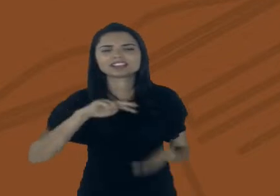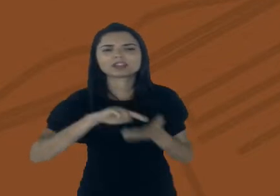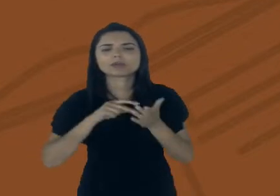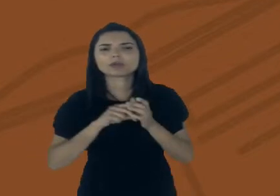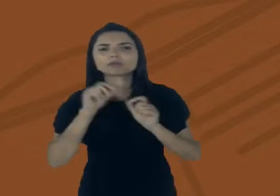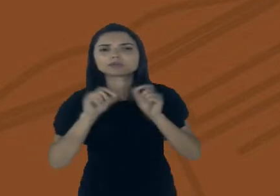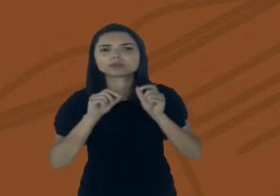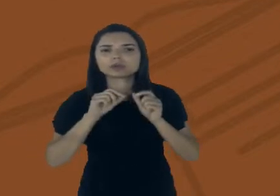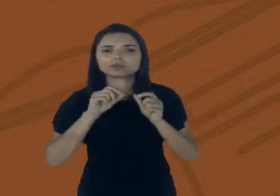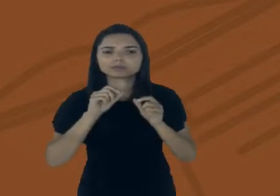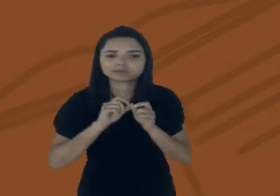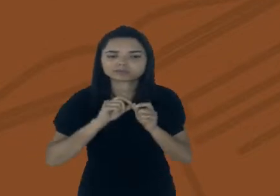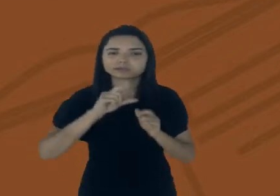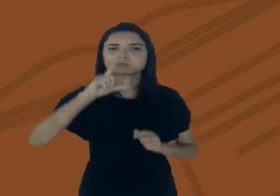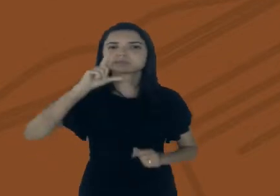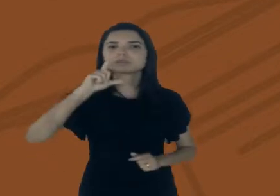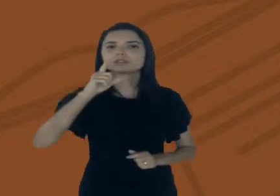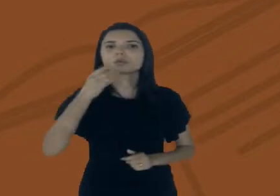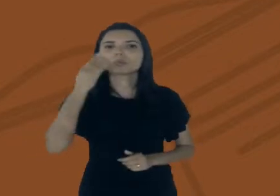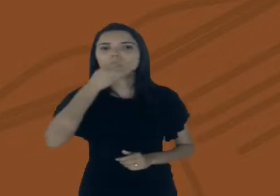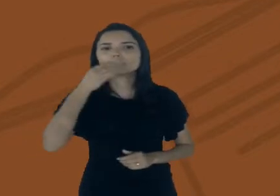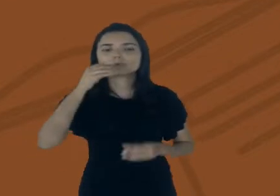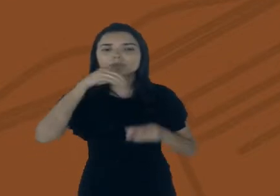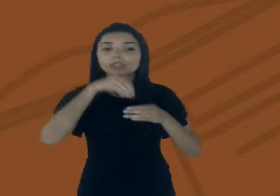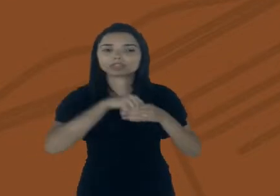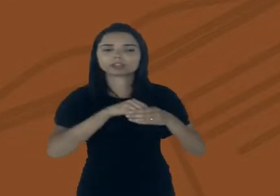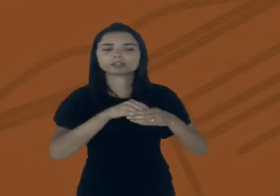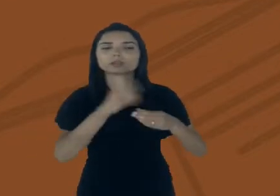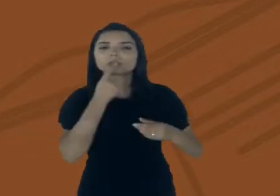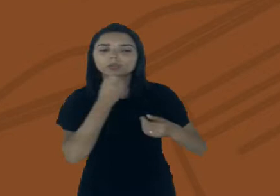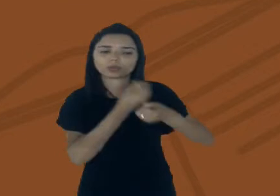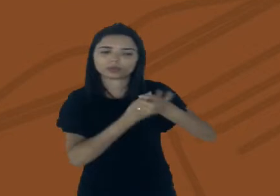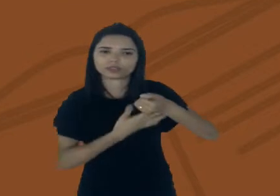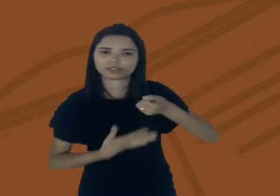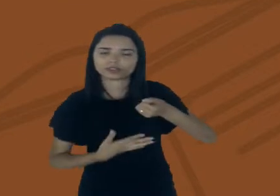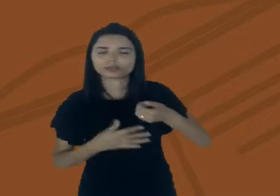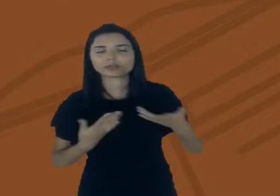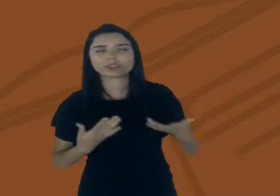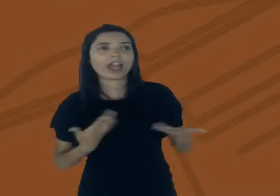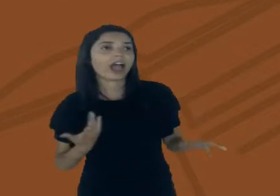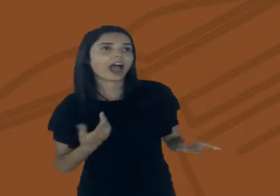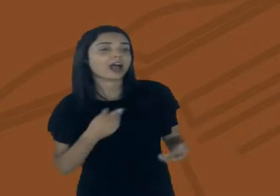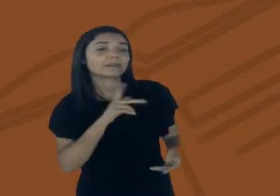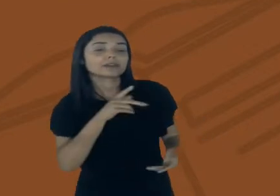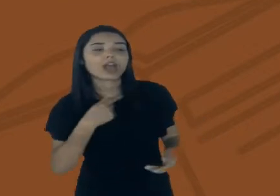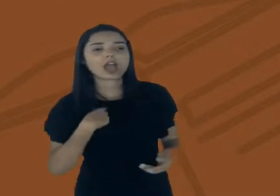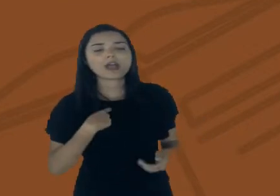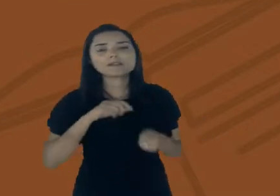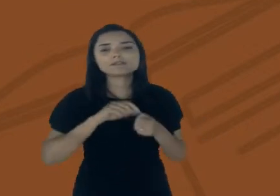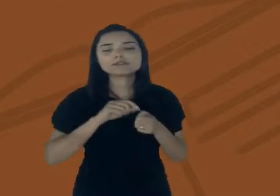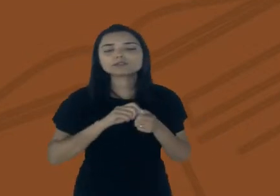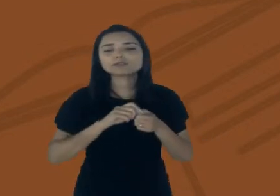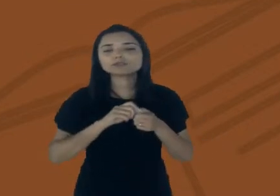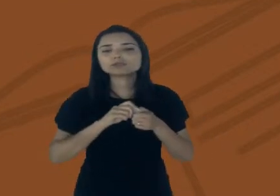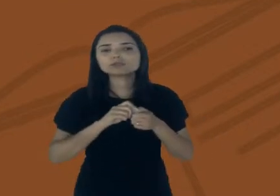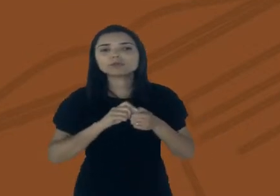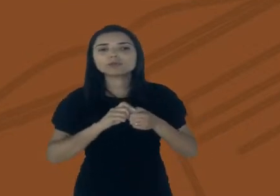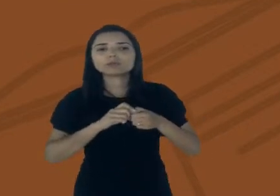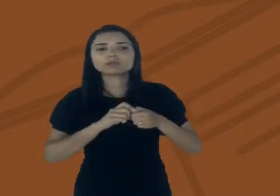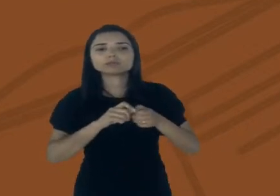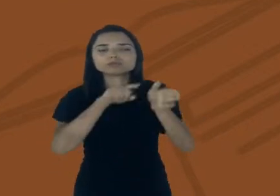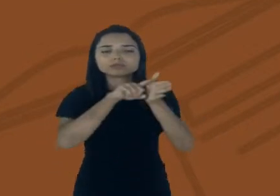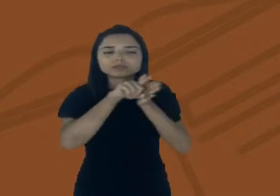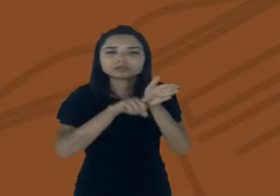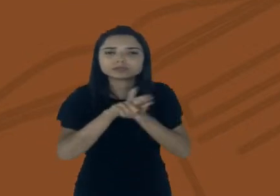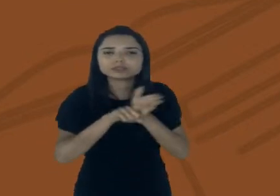nosso sangue, certo? E veja, professor, eu fiz um exame de glicose e deu alta, mas aí